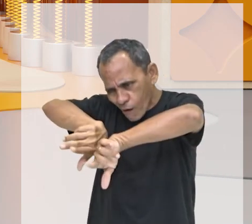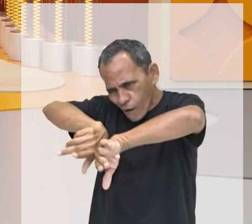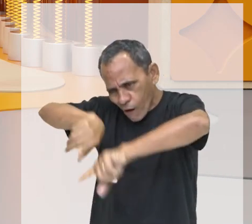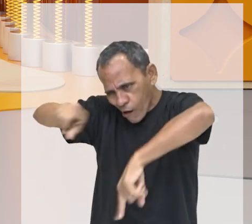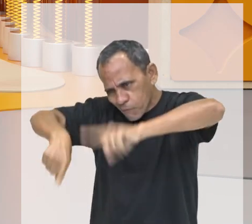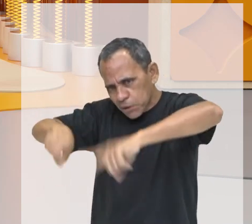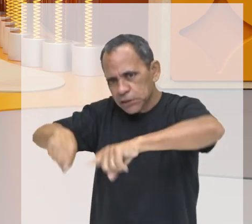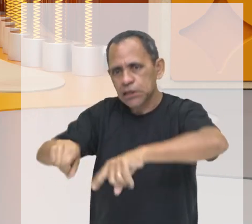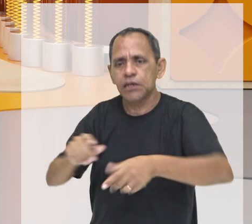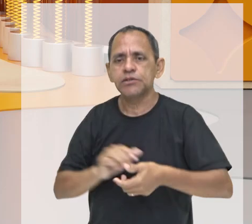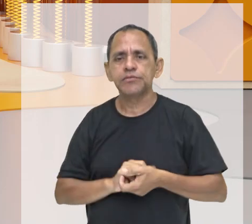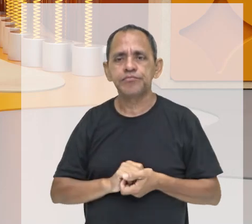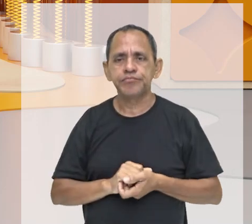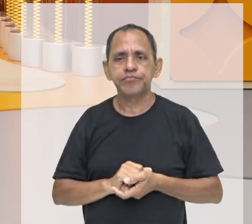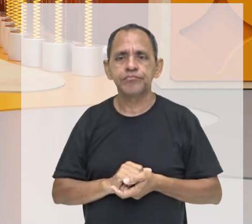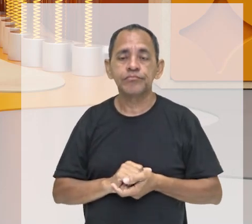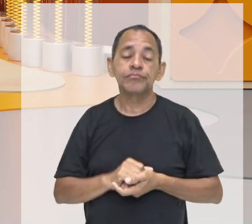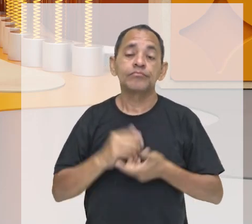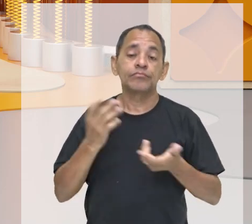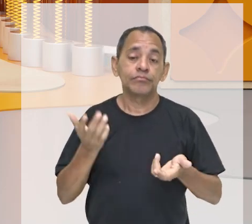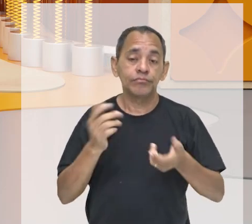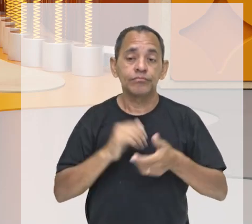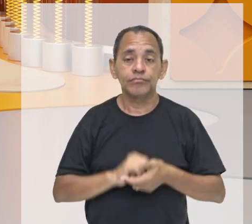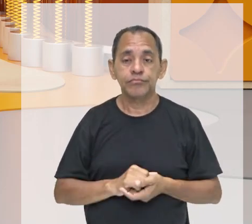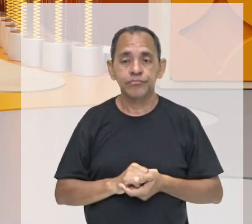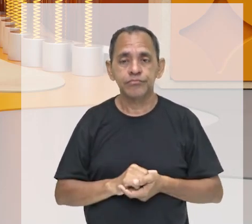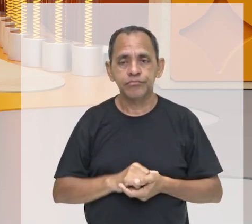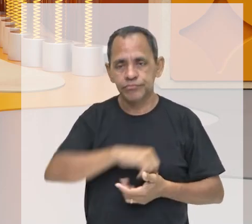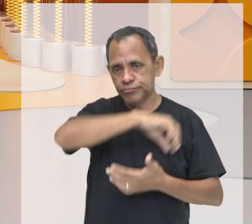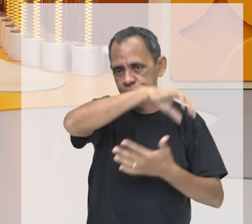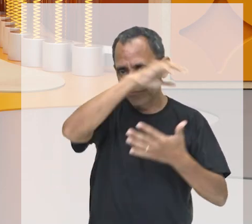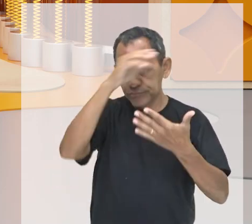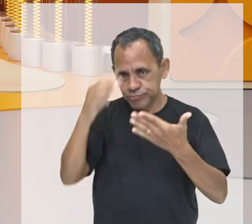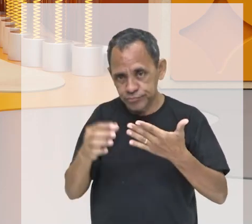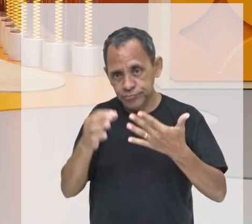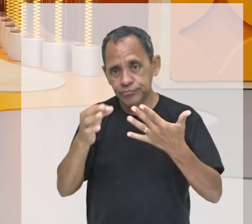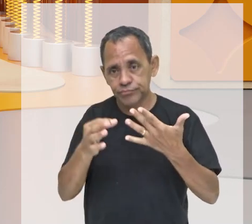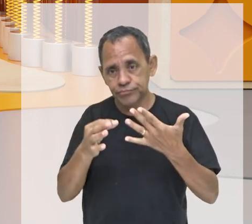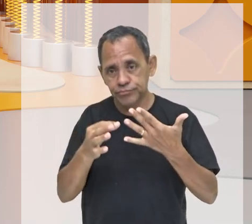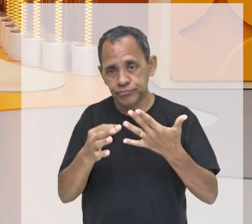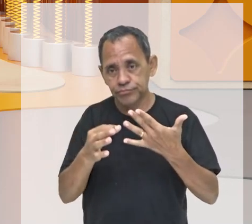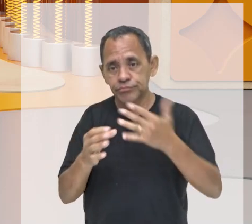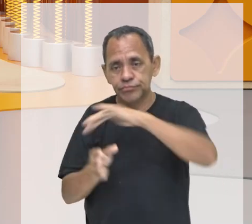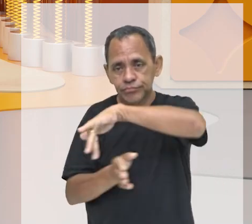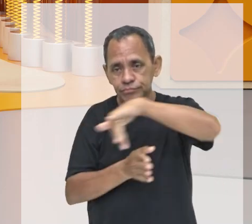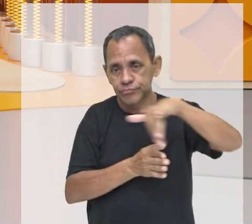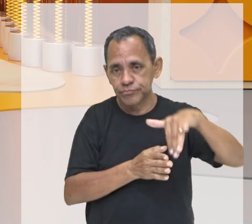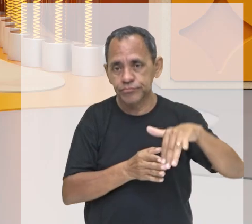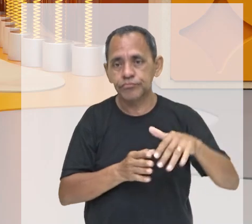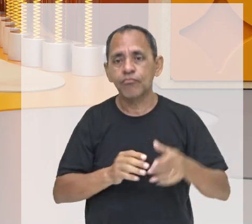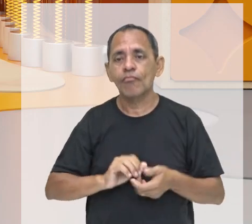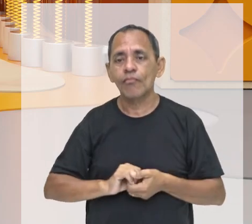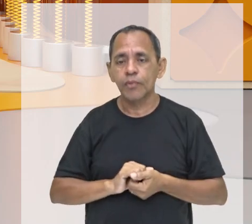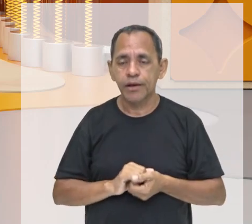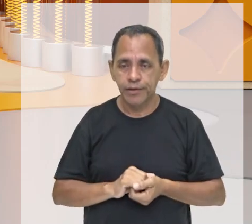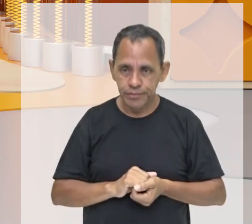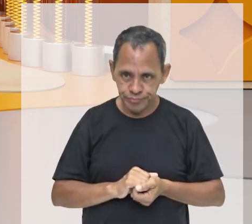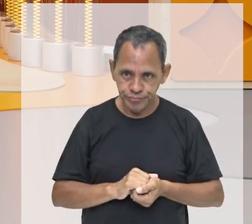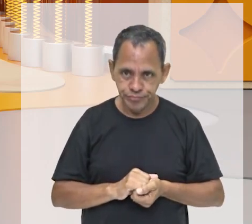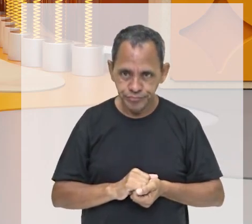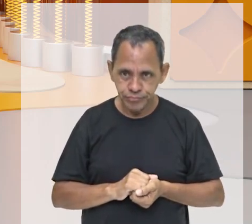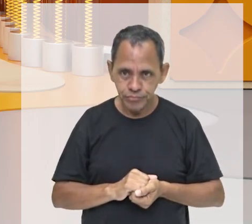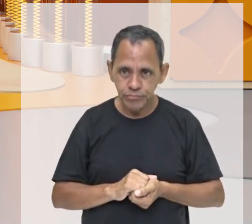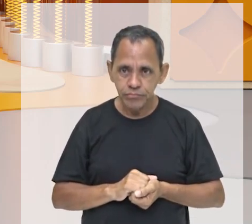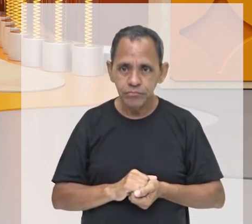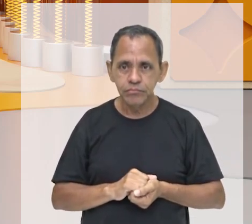Mas, além dessa agricultura de precisão, uma das outras transformações que acabam ocorrendo nessa transformação agropecuária do